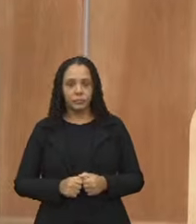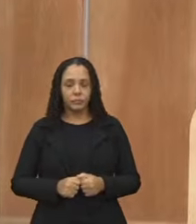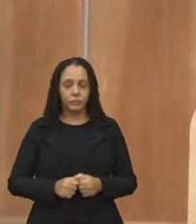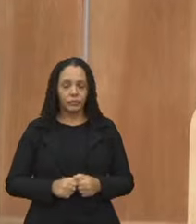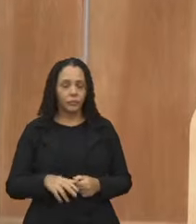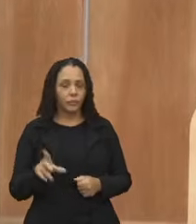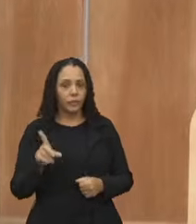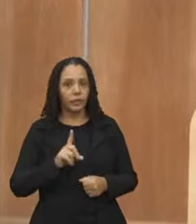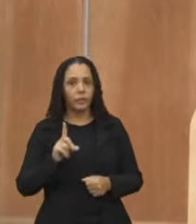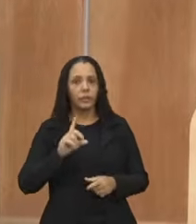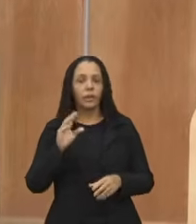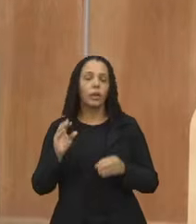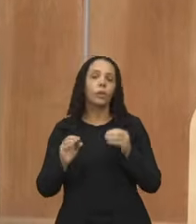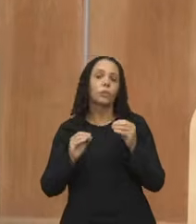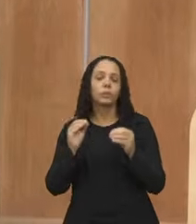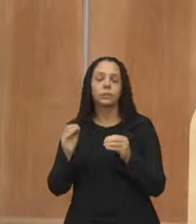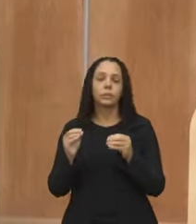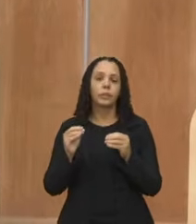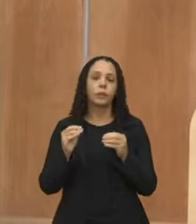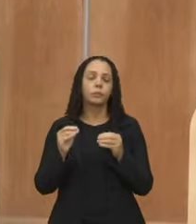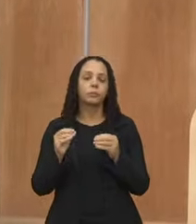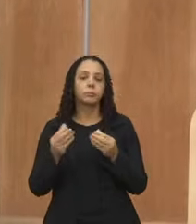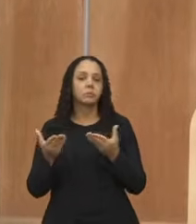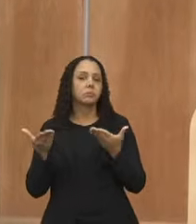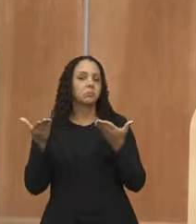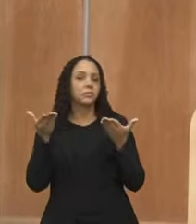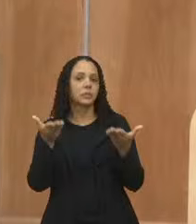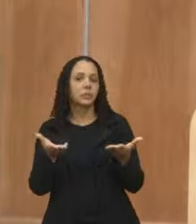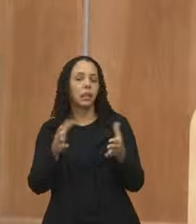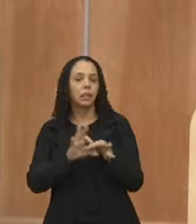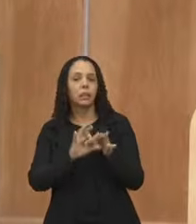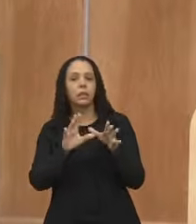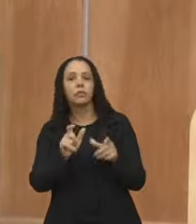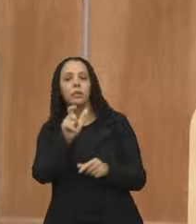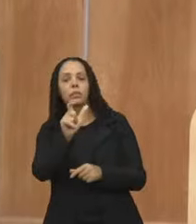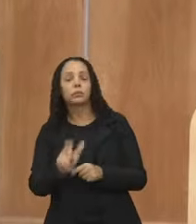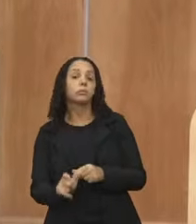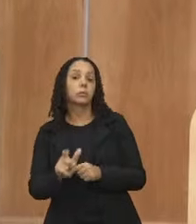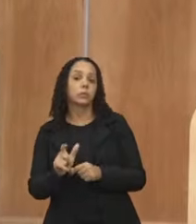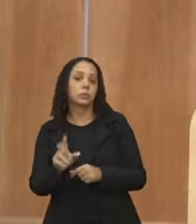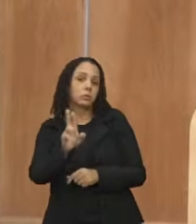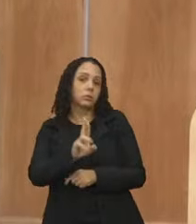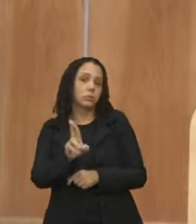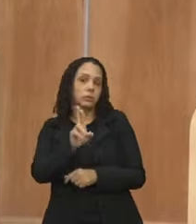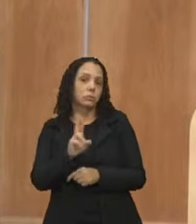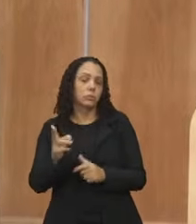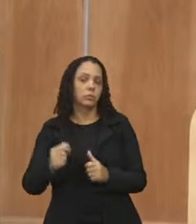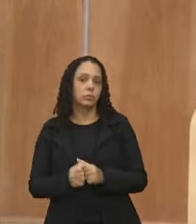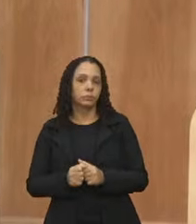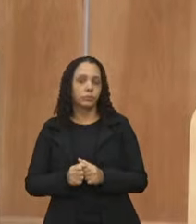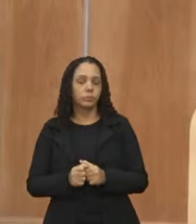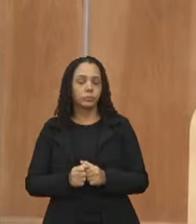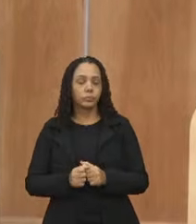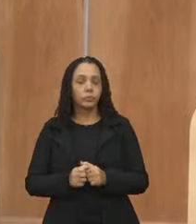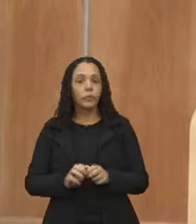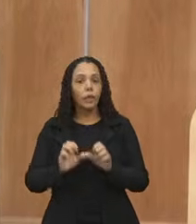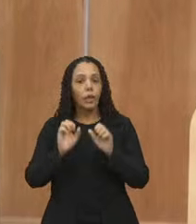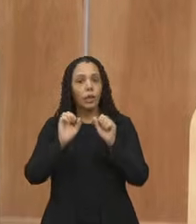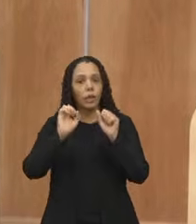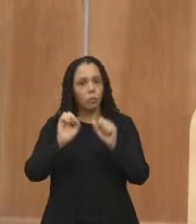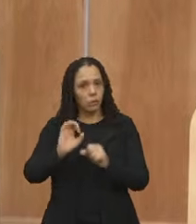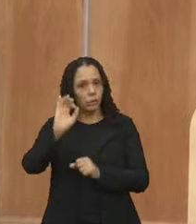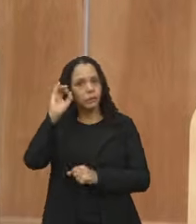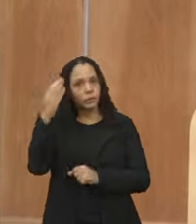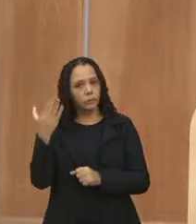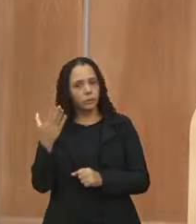para aquele tomador de serviço. Isso pode acontecer? Lógico que pode acontecer. Da mesma forma que é direito,